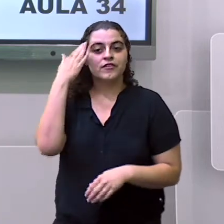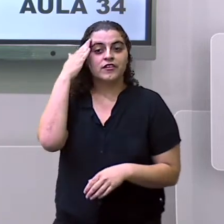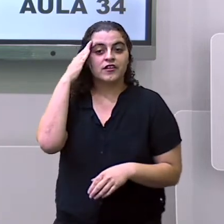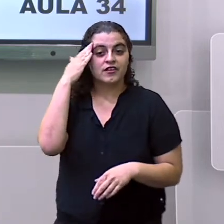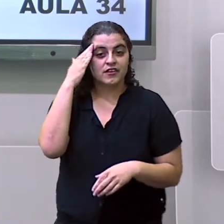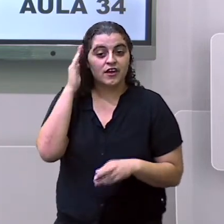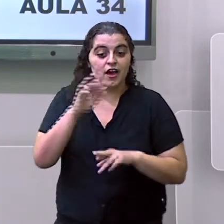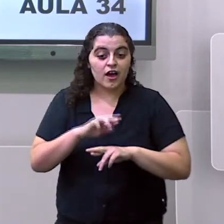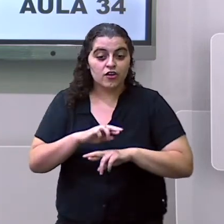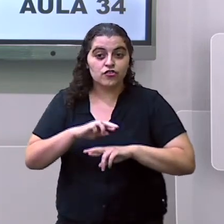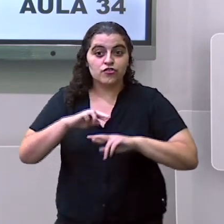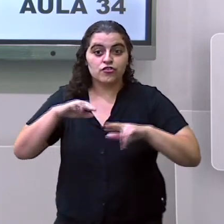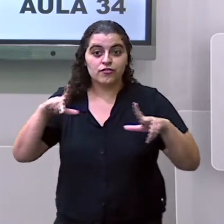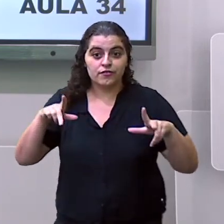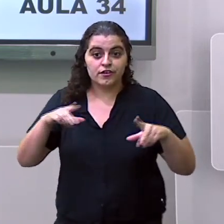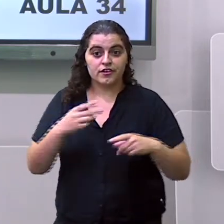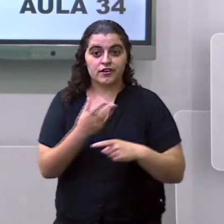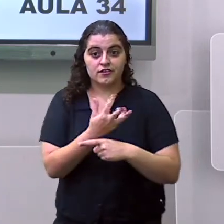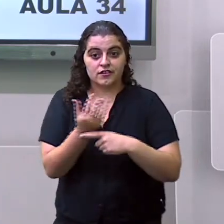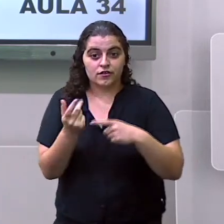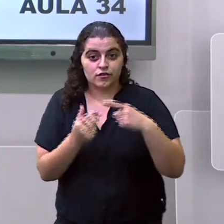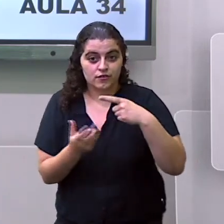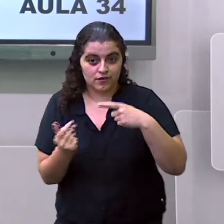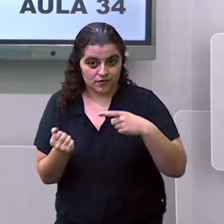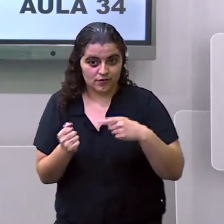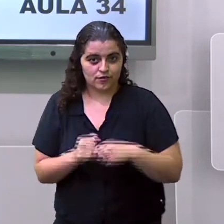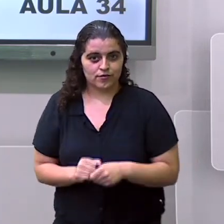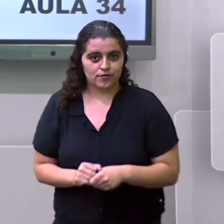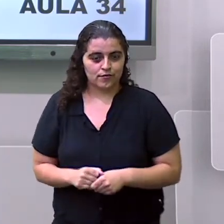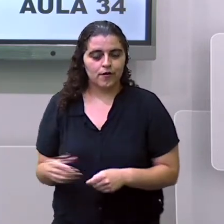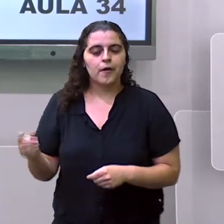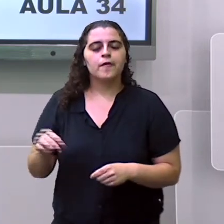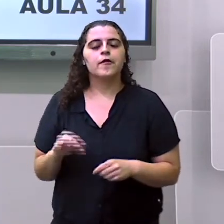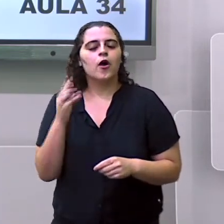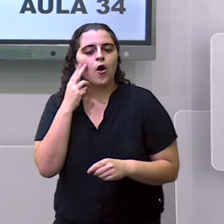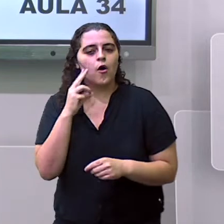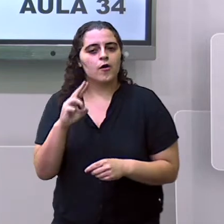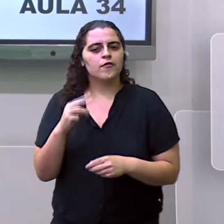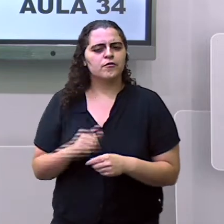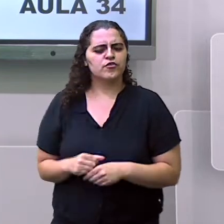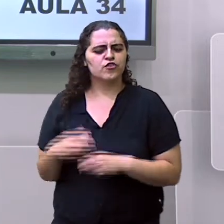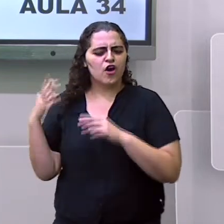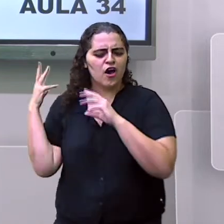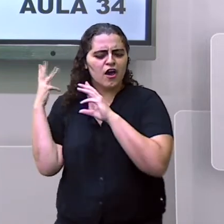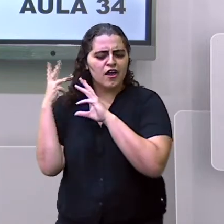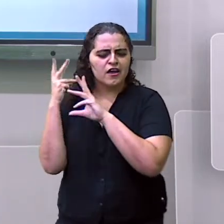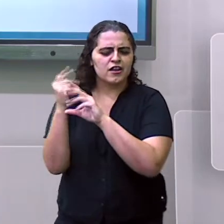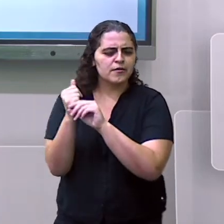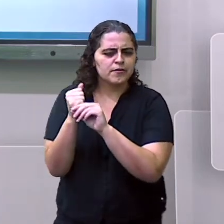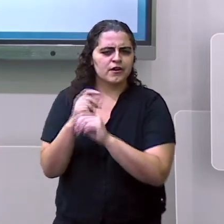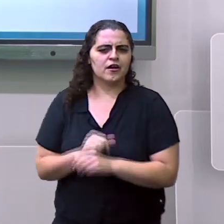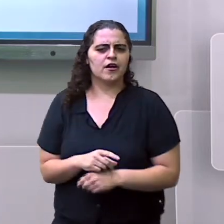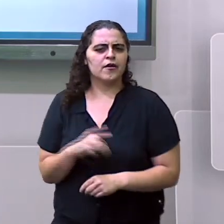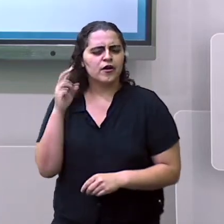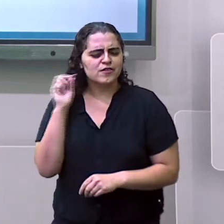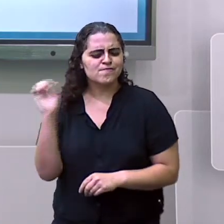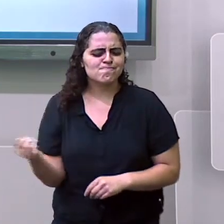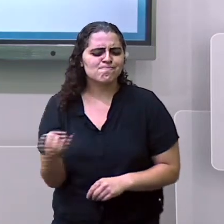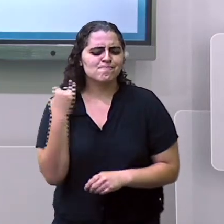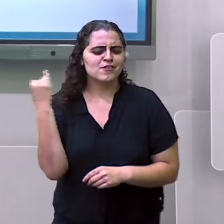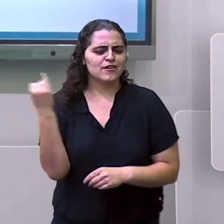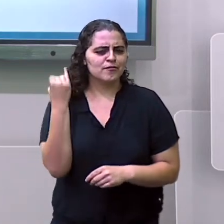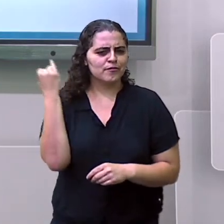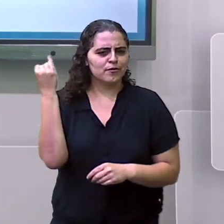frações nós trabalhamos dentro da matemática. Para isso, vamos só revisar alguns pontos que são importantes